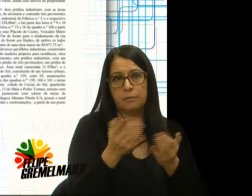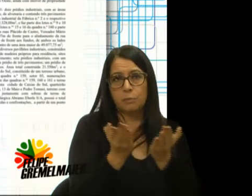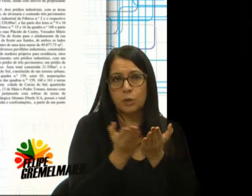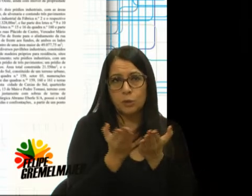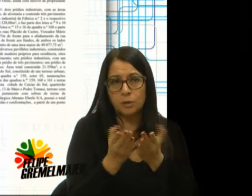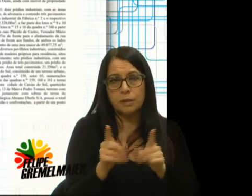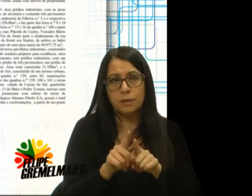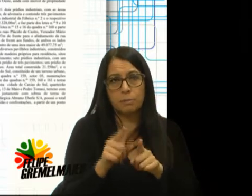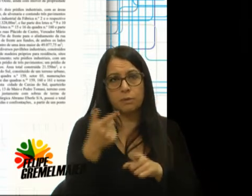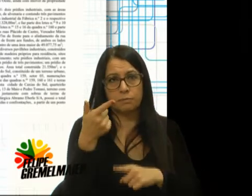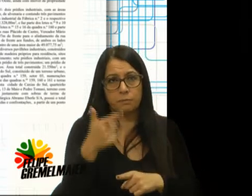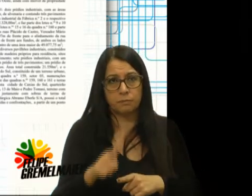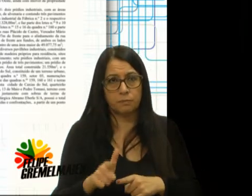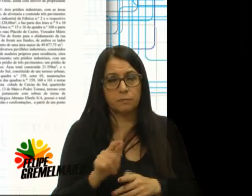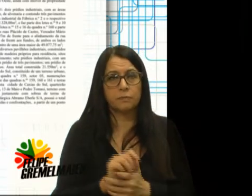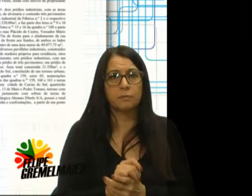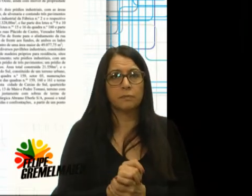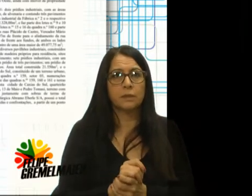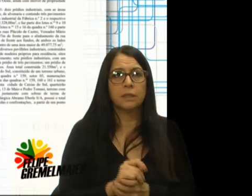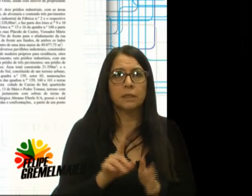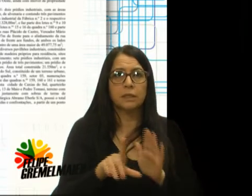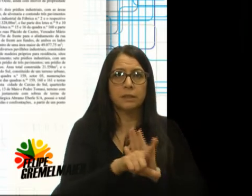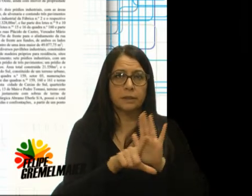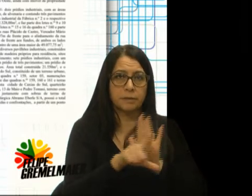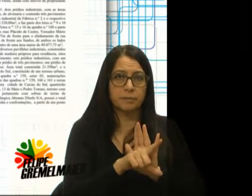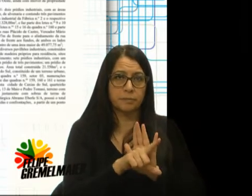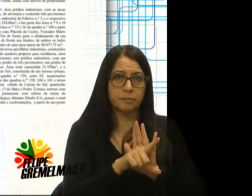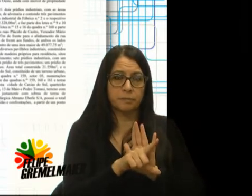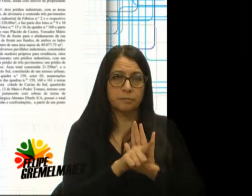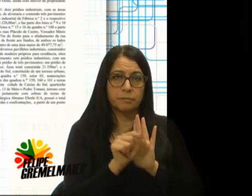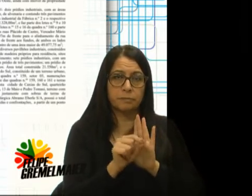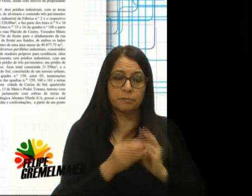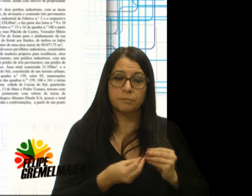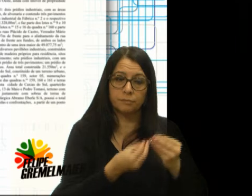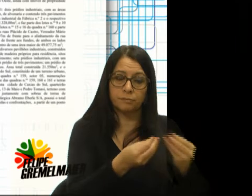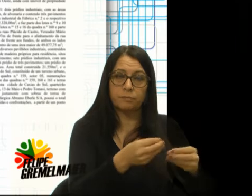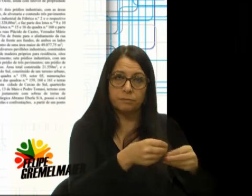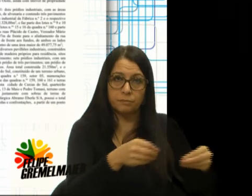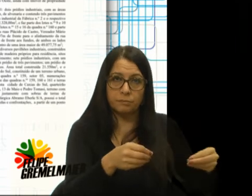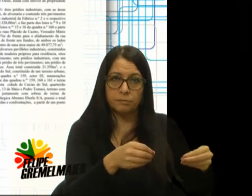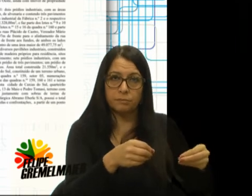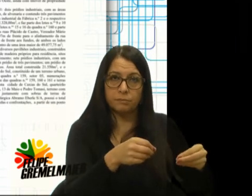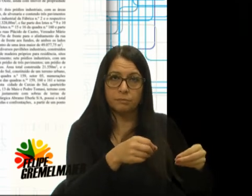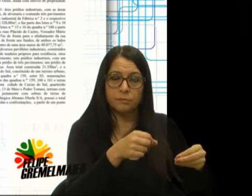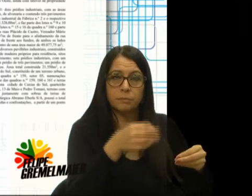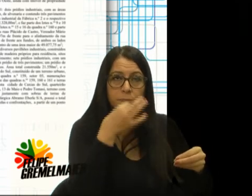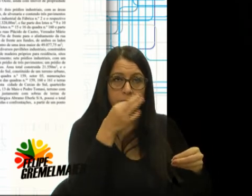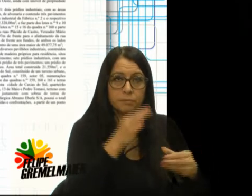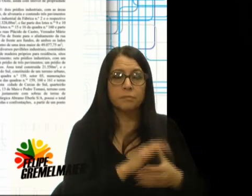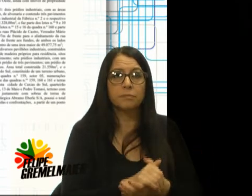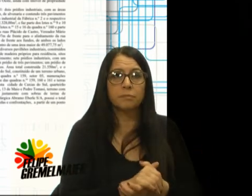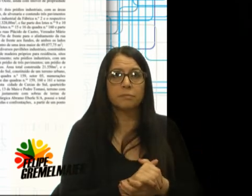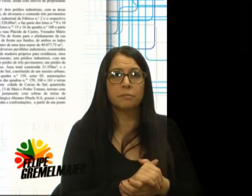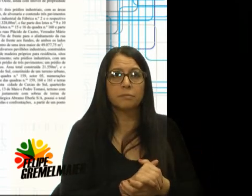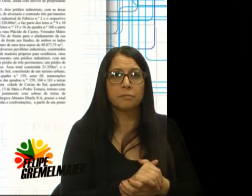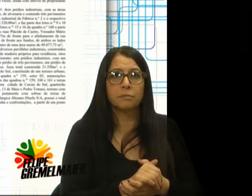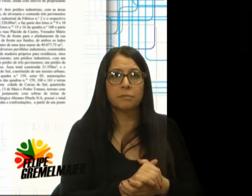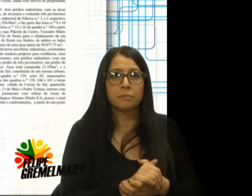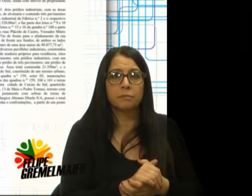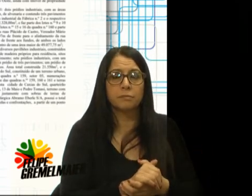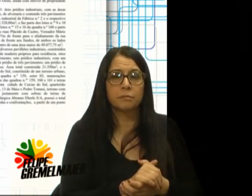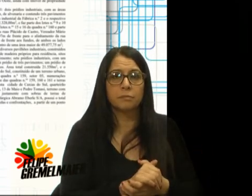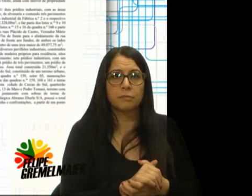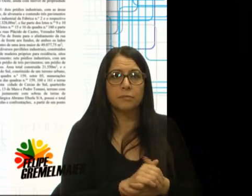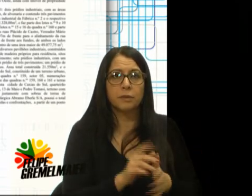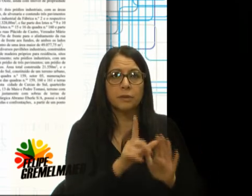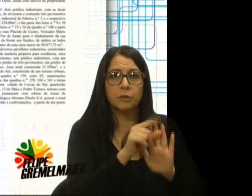inclusive, novamente, a lei que prevê a doação para o município de Caxias do Sul, nos amparar nos